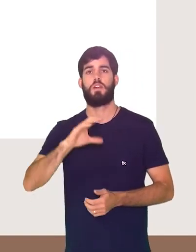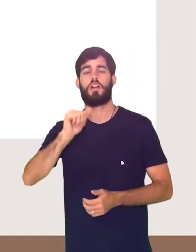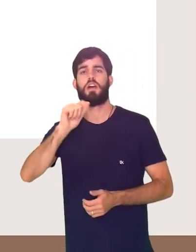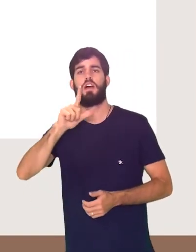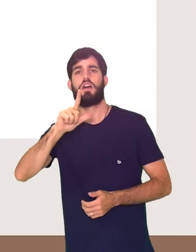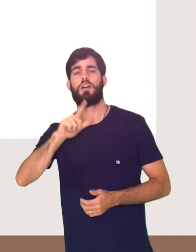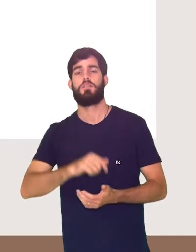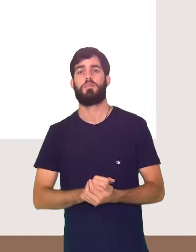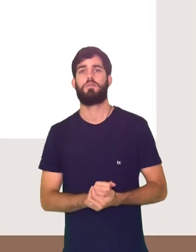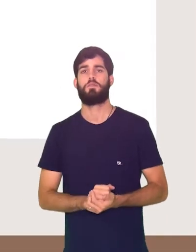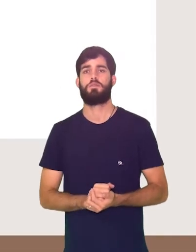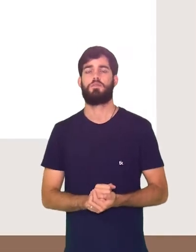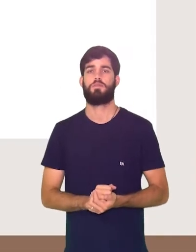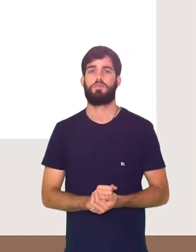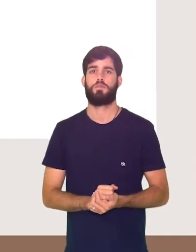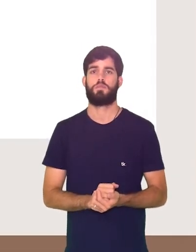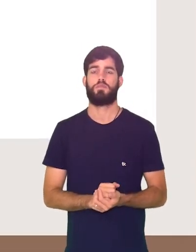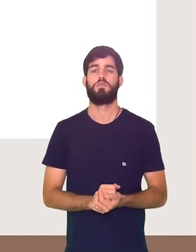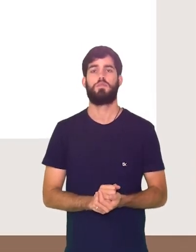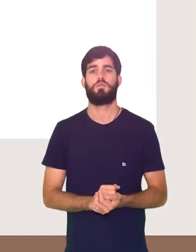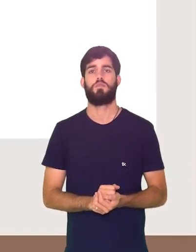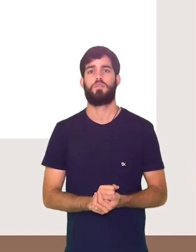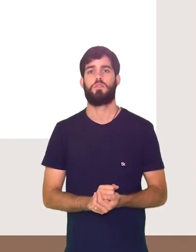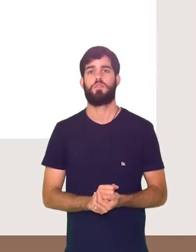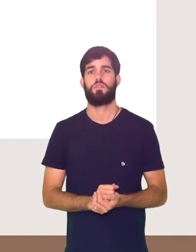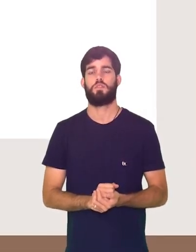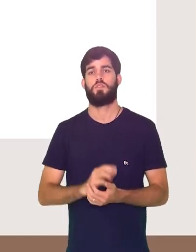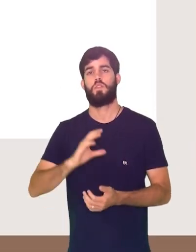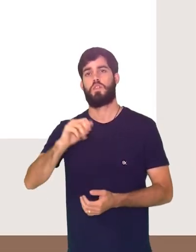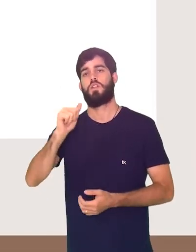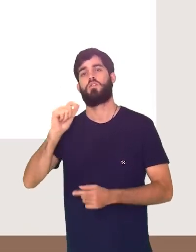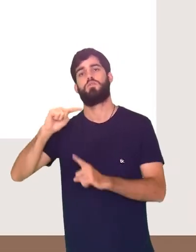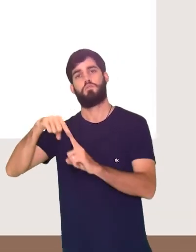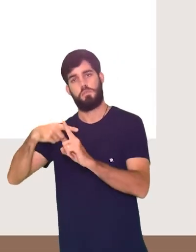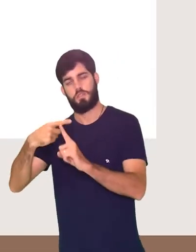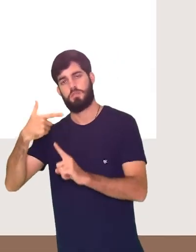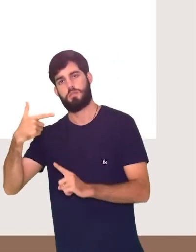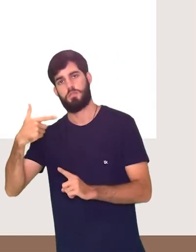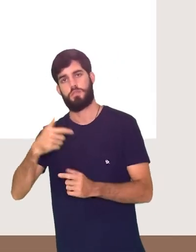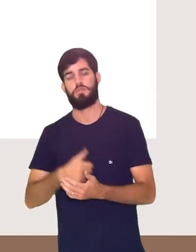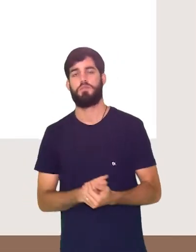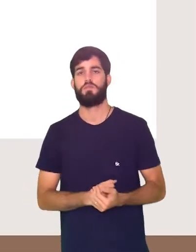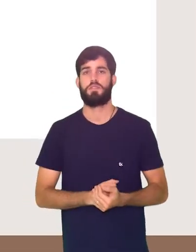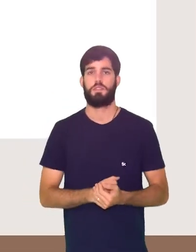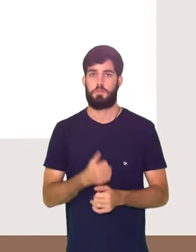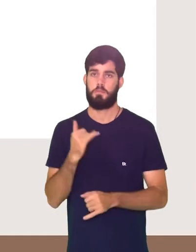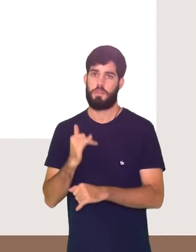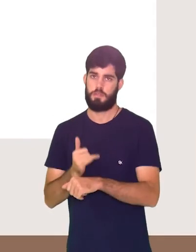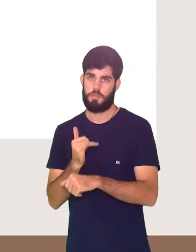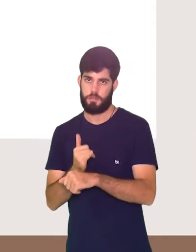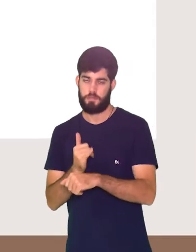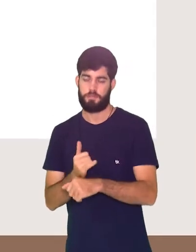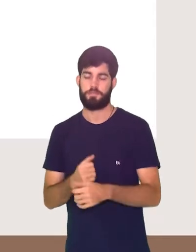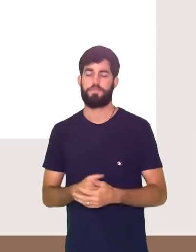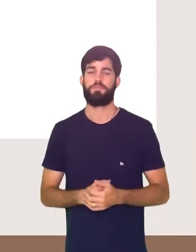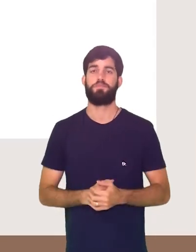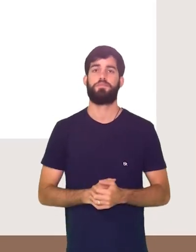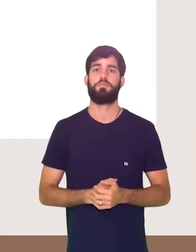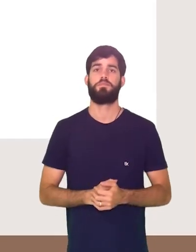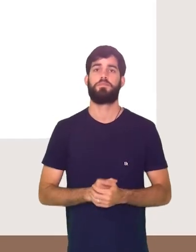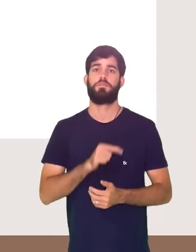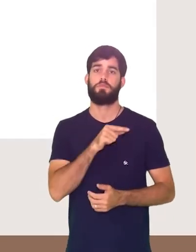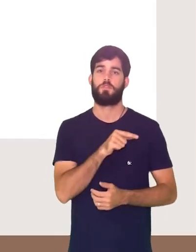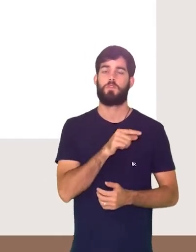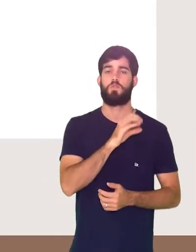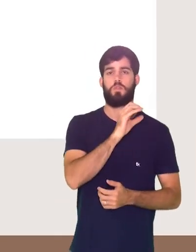cal, óxido de cálcio. O cálcio é mais 2, uma vez que ele é um metal alcalino terroso, e